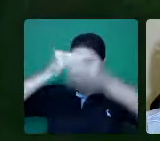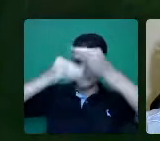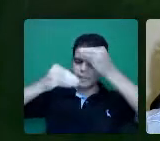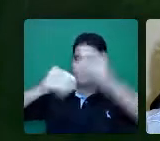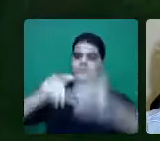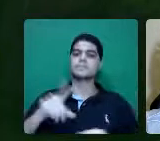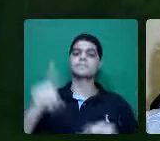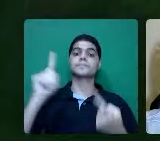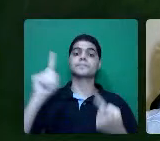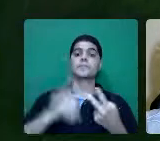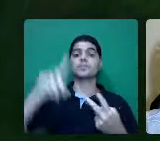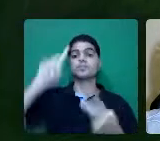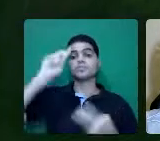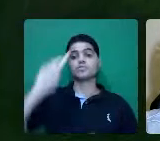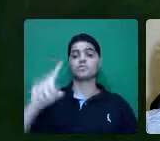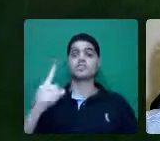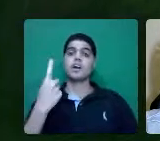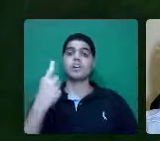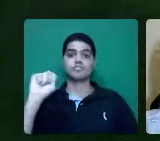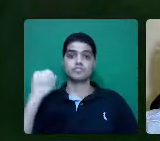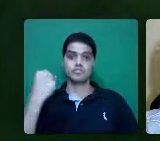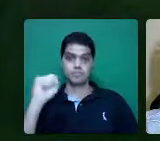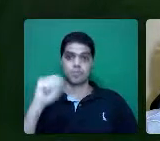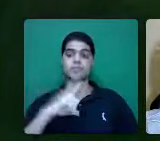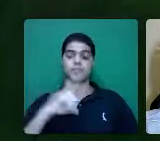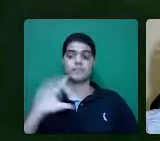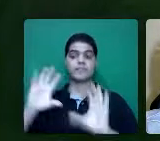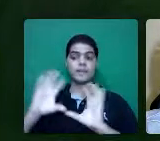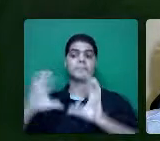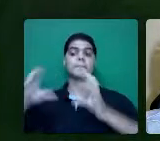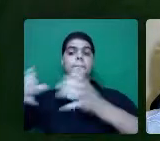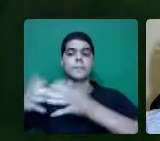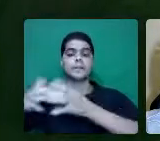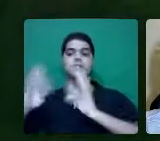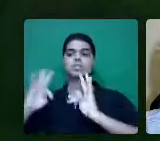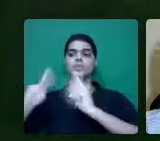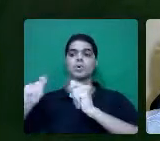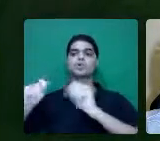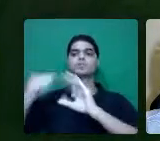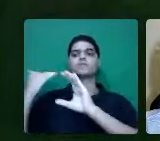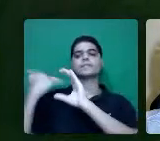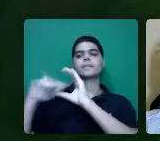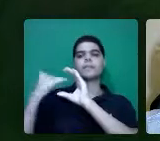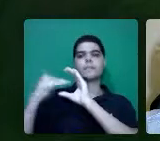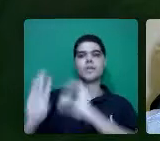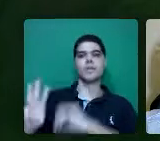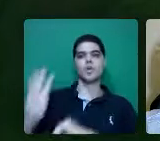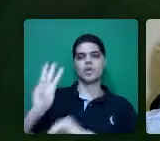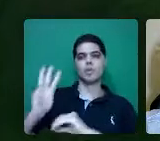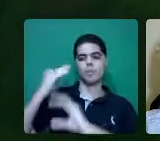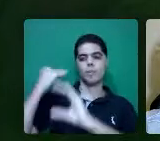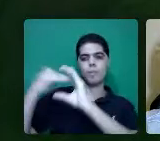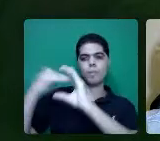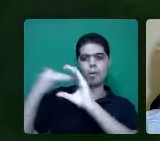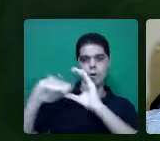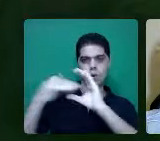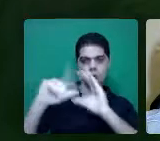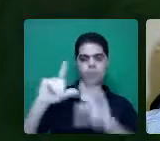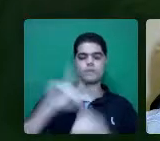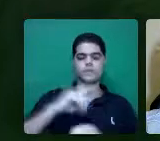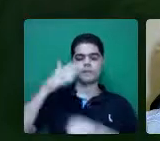dia 18, na terça-feira, todos os participantes vão receber no e-mail um link de acesso à plataforma do evento,